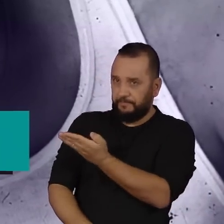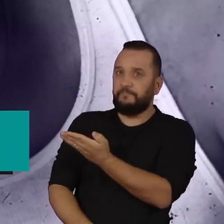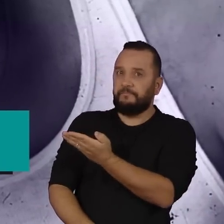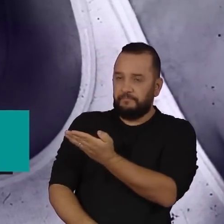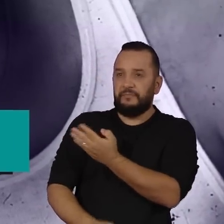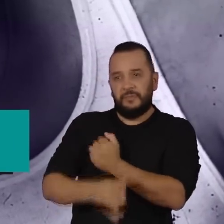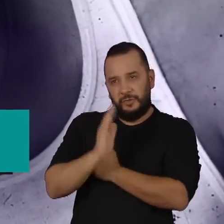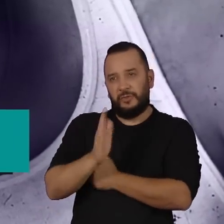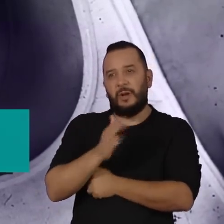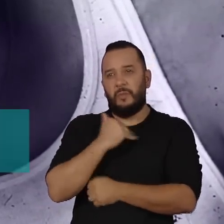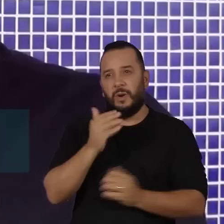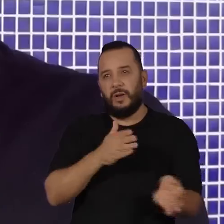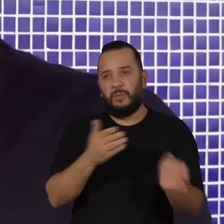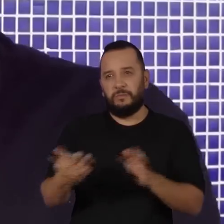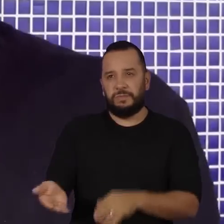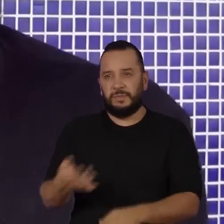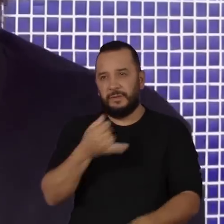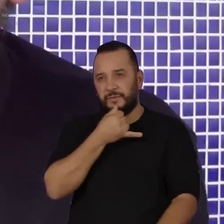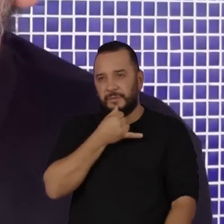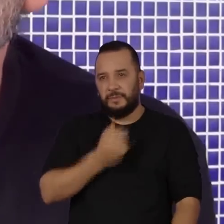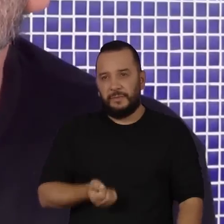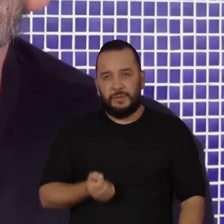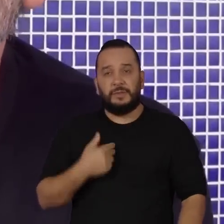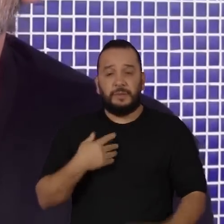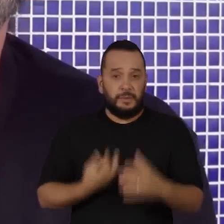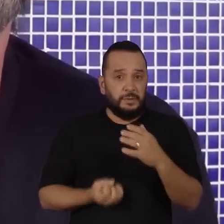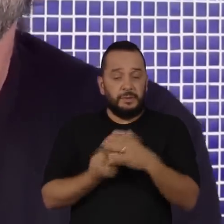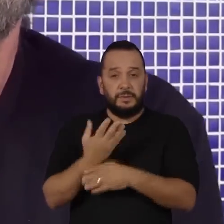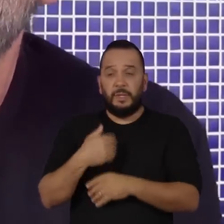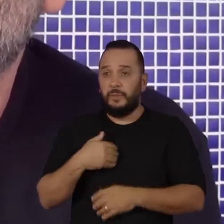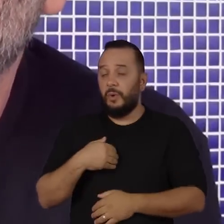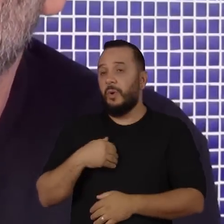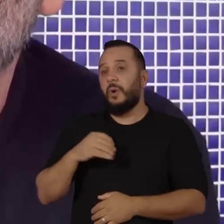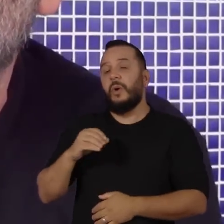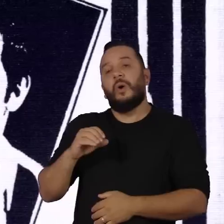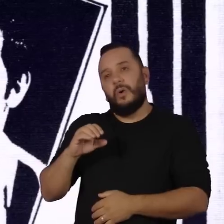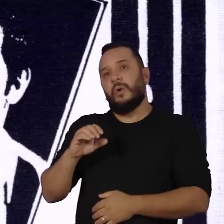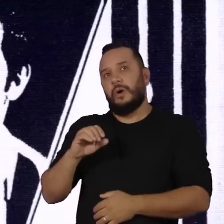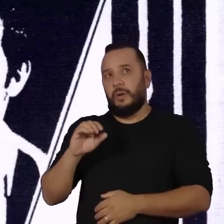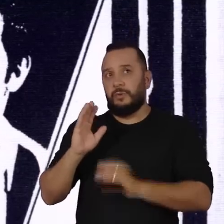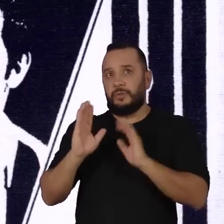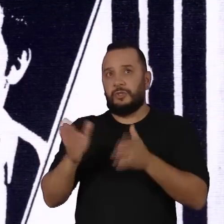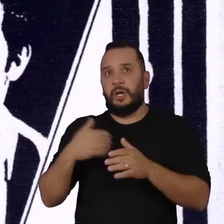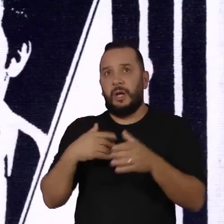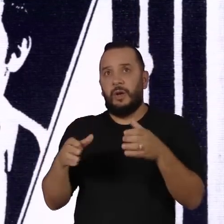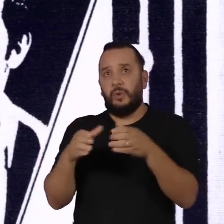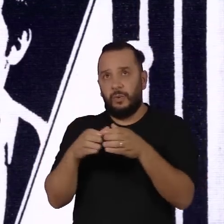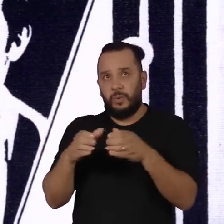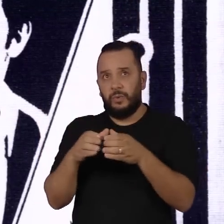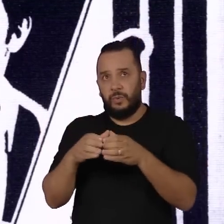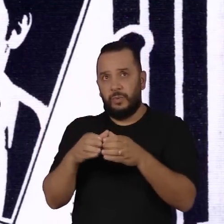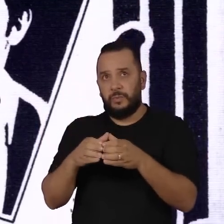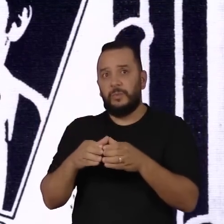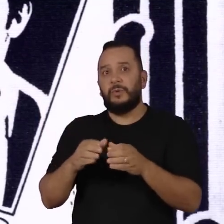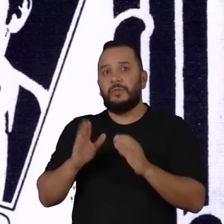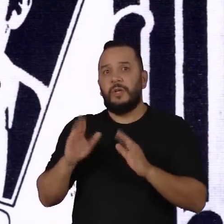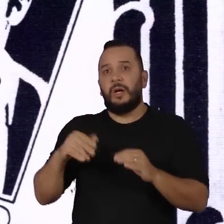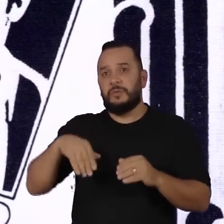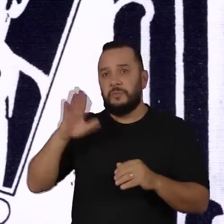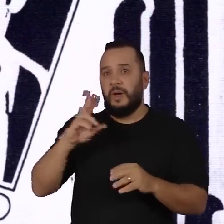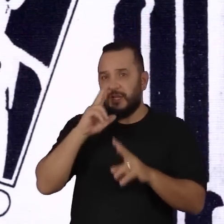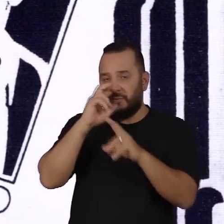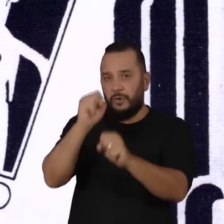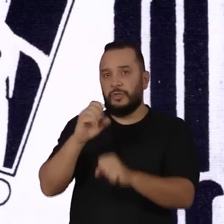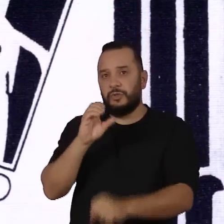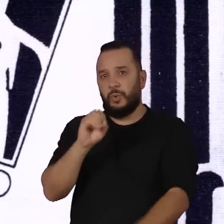já falecido, infelizmente. Formamos o Ornitorrinco em 77. E nós fizemos um espetáculo chamado Os Mais Fortes, que eram 3